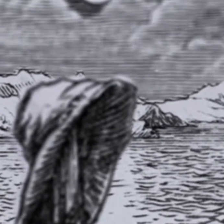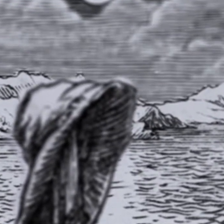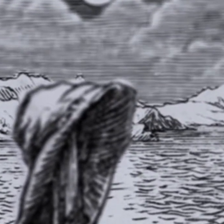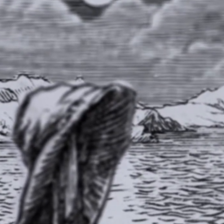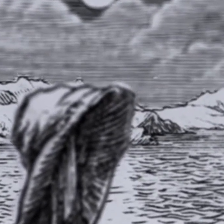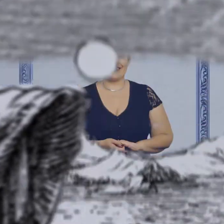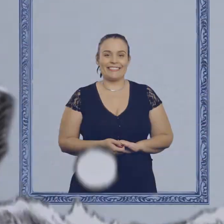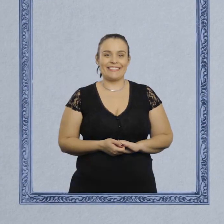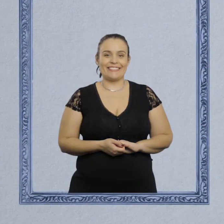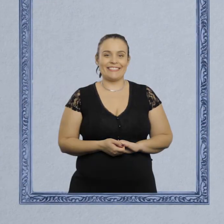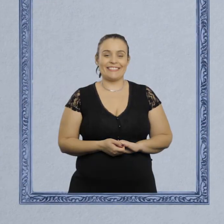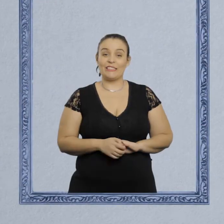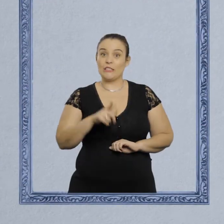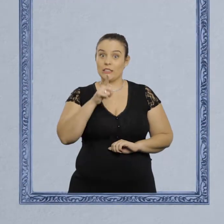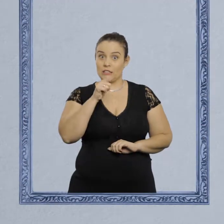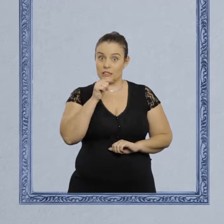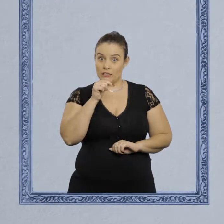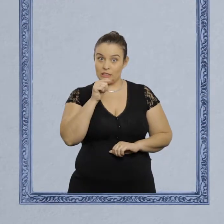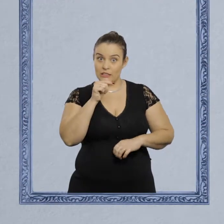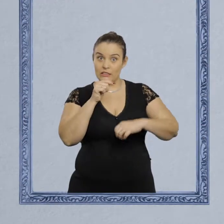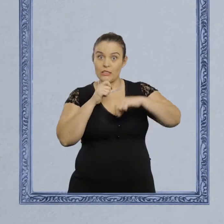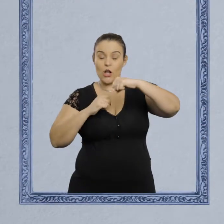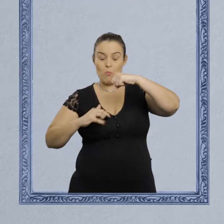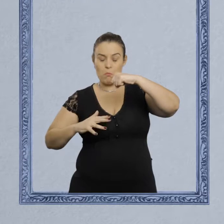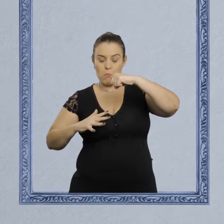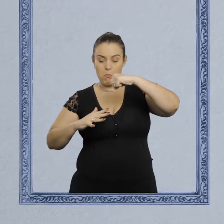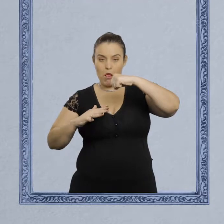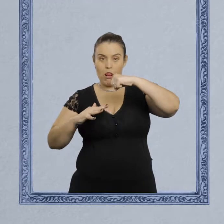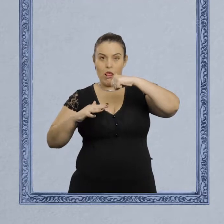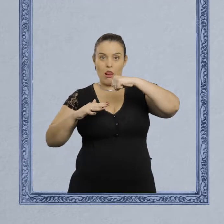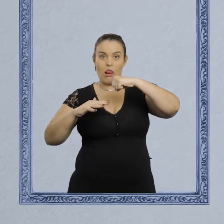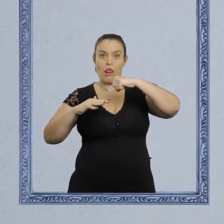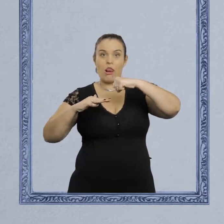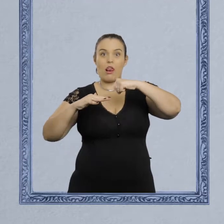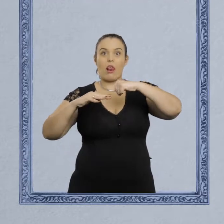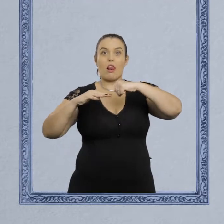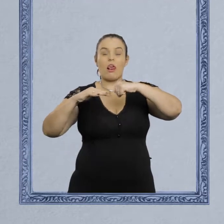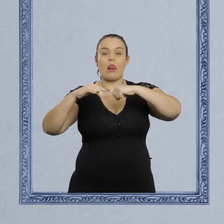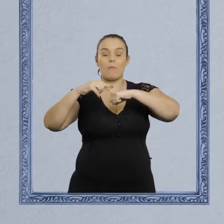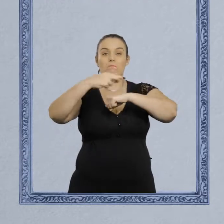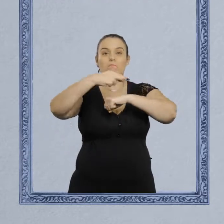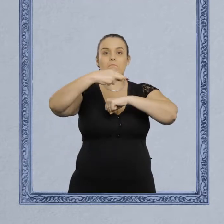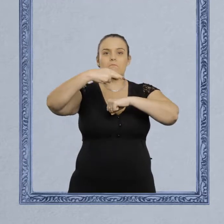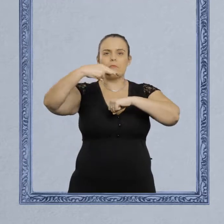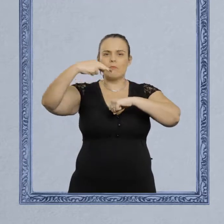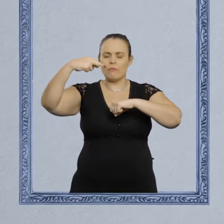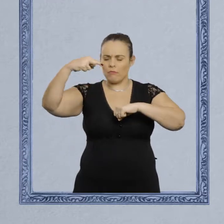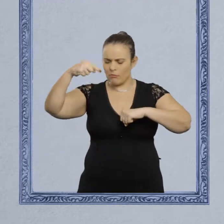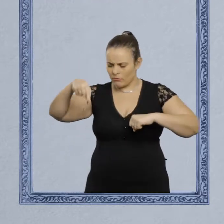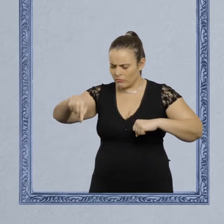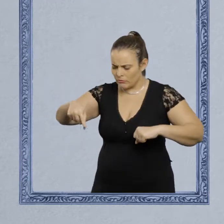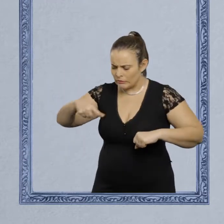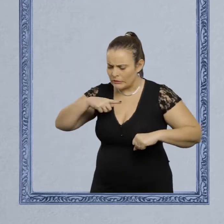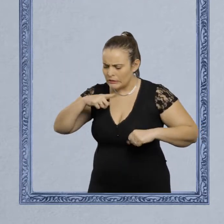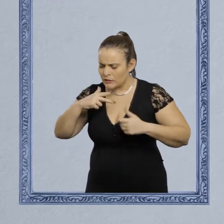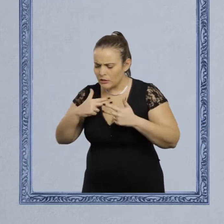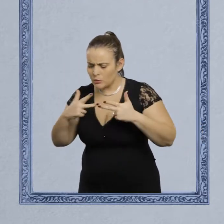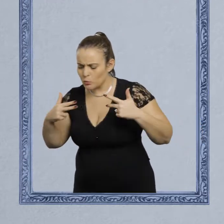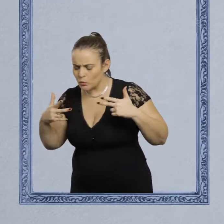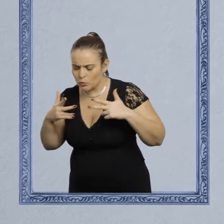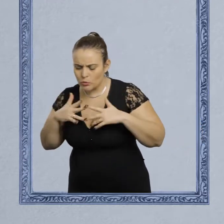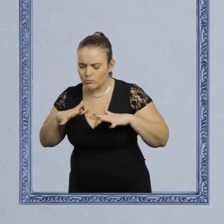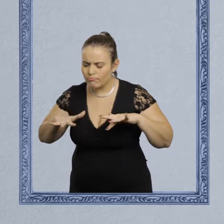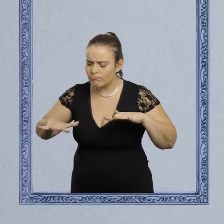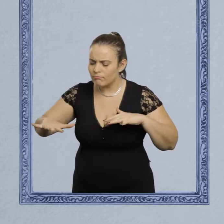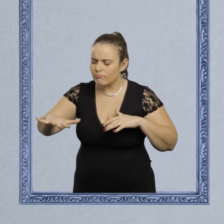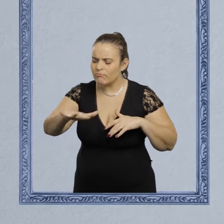cheia. A água foi subindo sem parar. Peter viu que tinha uma coisa se mexendo na lagoa.